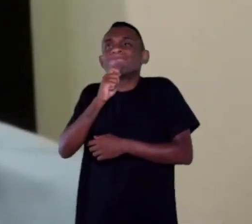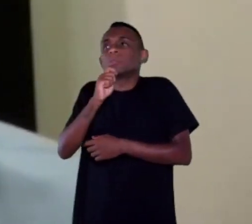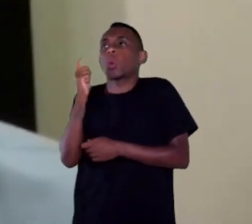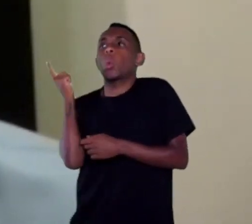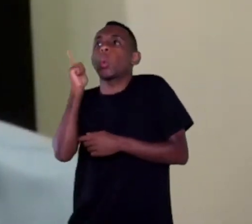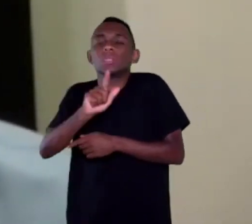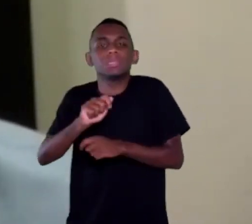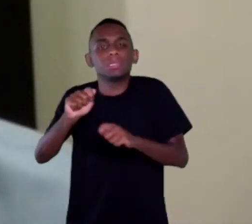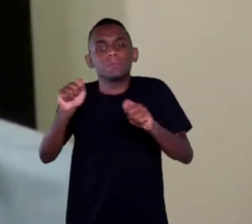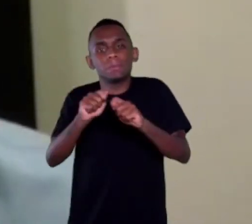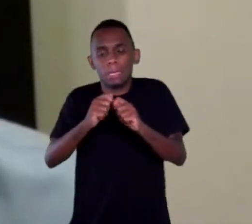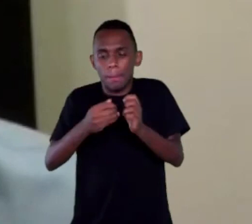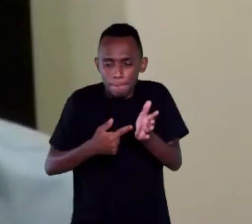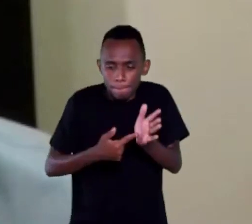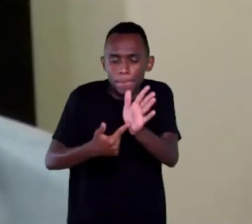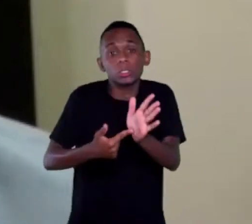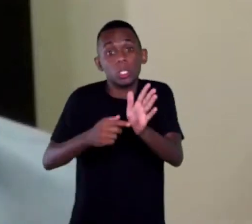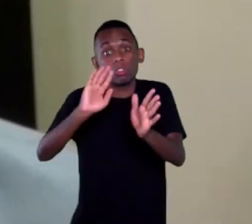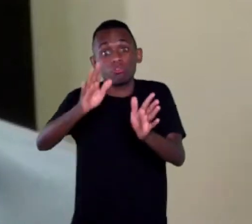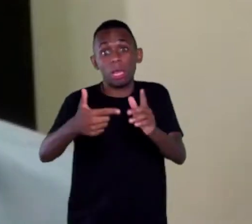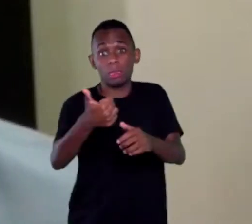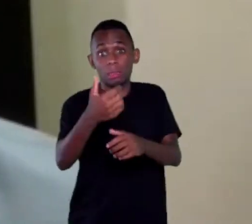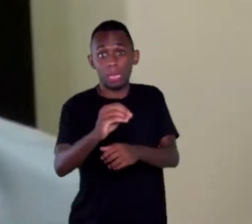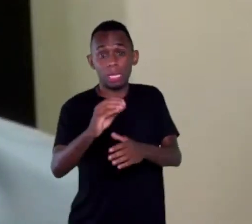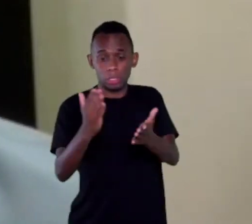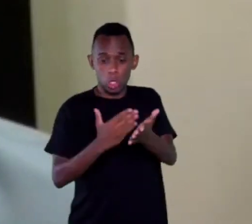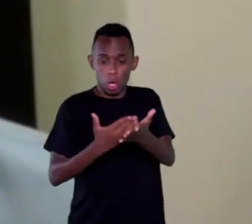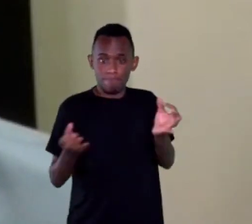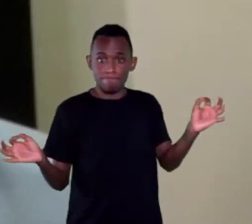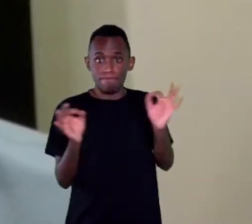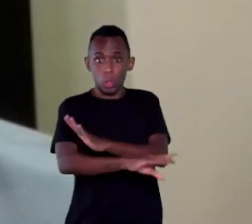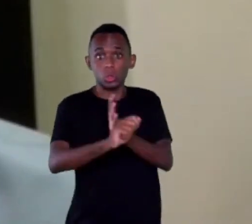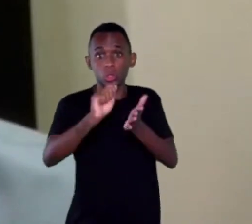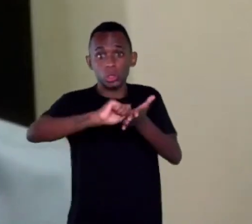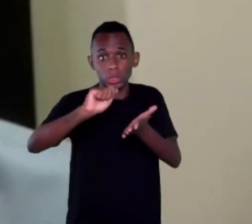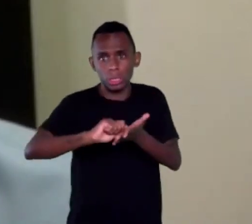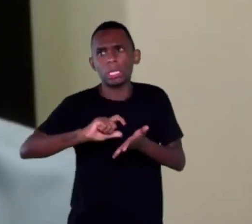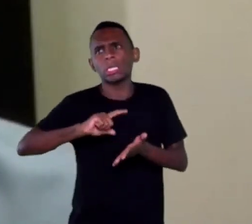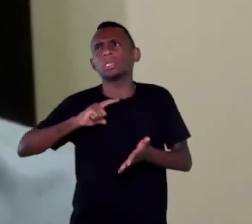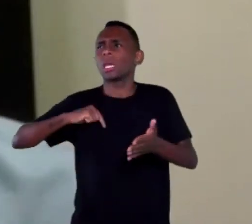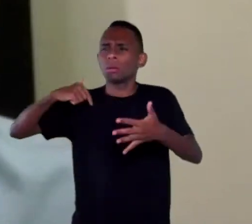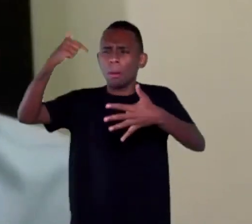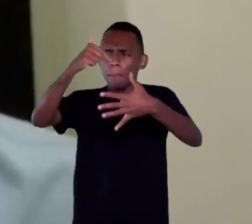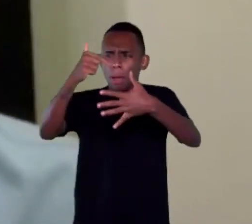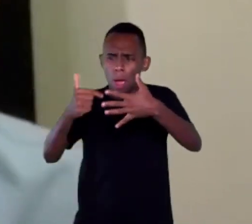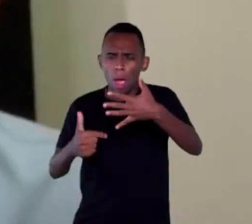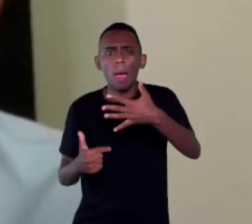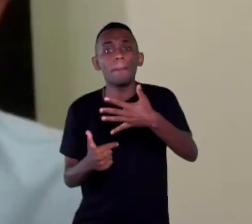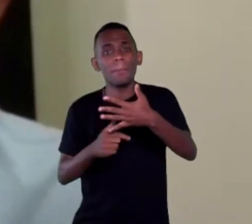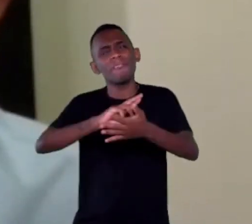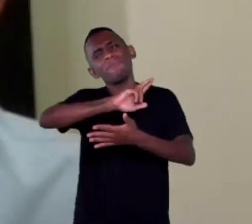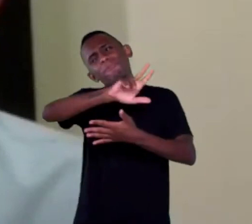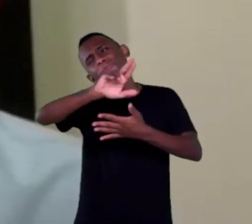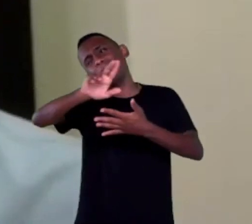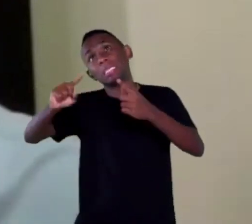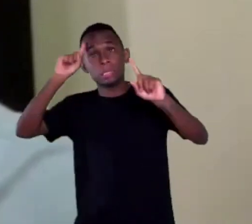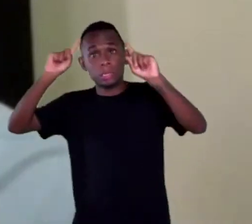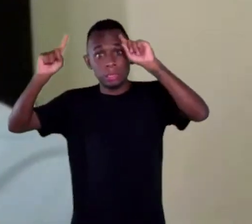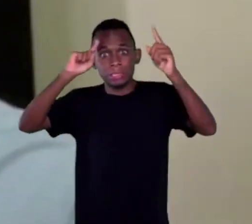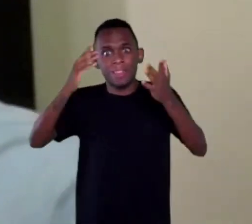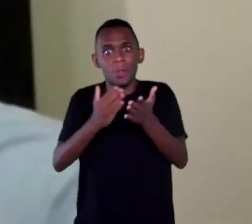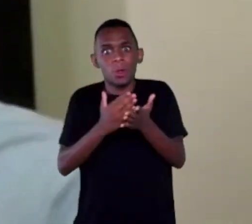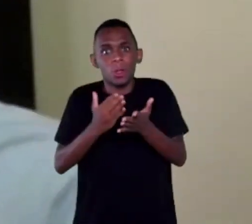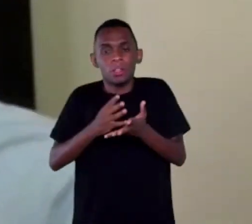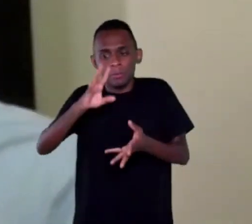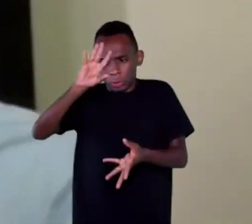publicar meus livros, eu tenho 10 livros escritos. Eu tenho uma sequência de vários livros e ideias que eu coloco tudo